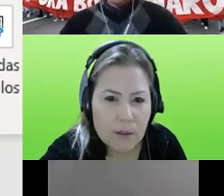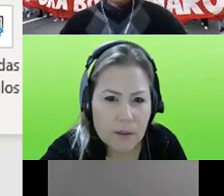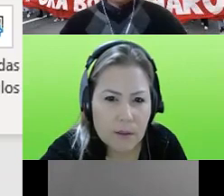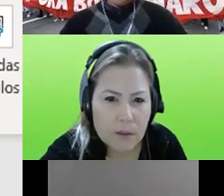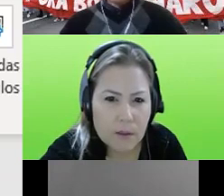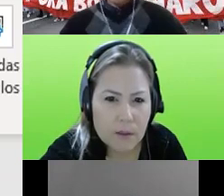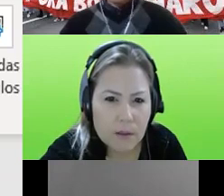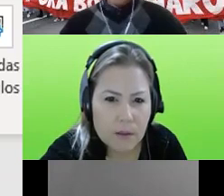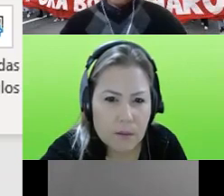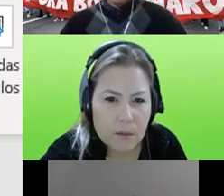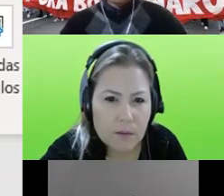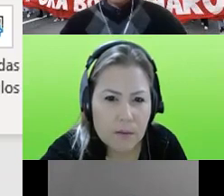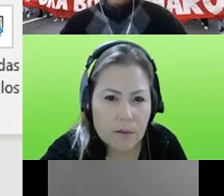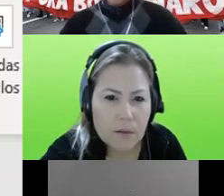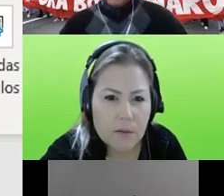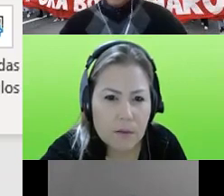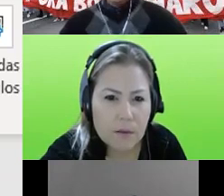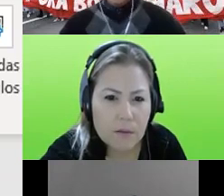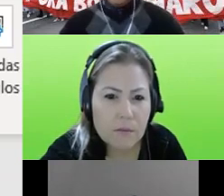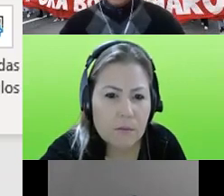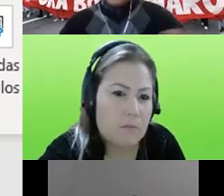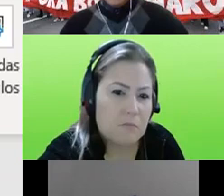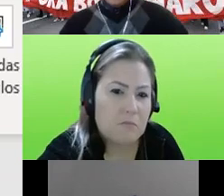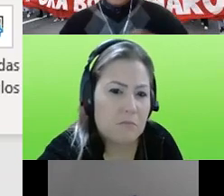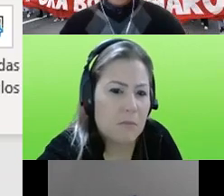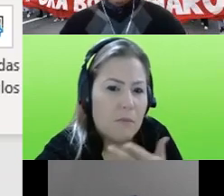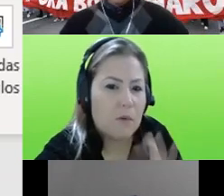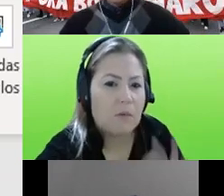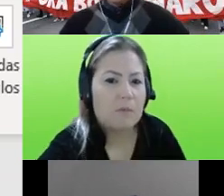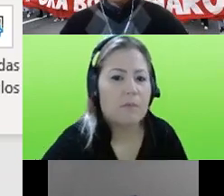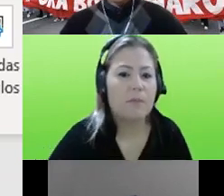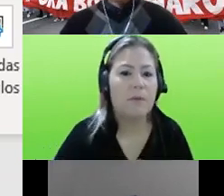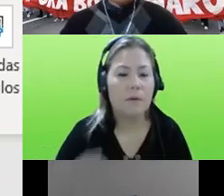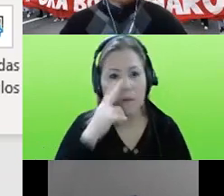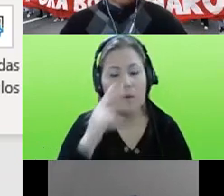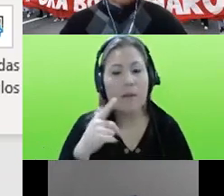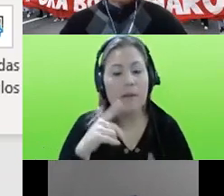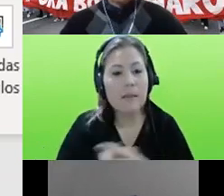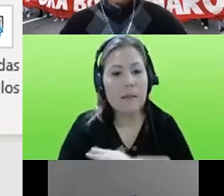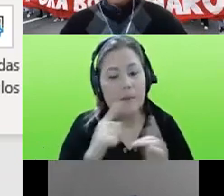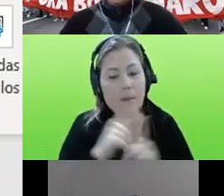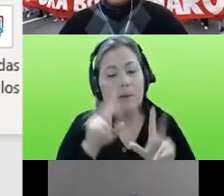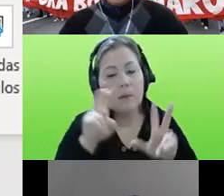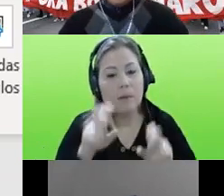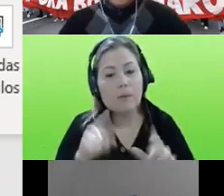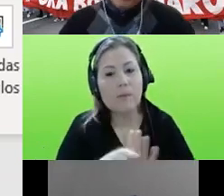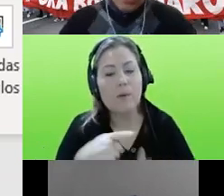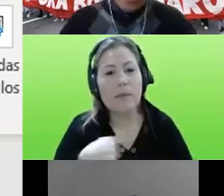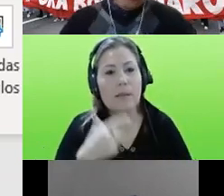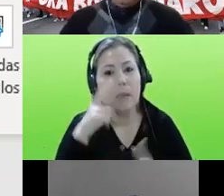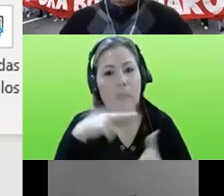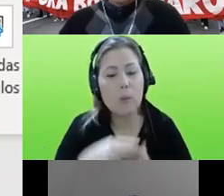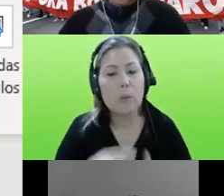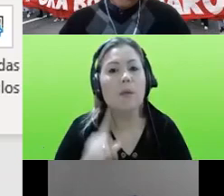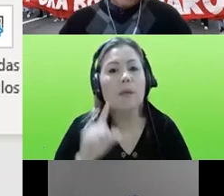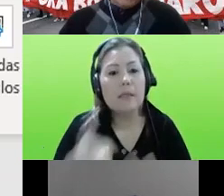aqueles esquemas. O próprio Habermas diz que ele está adaptando esses esquemas para a sua leitura. E